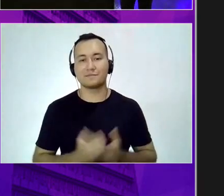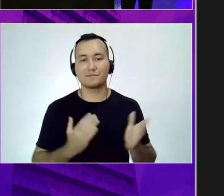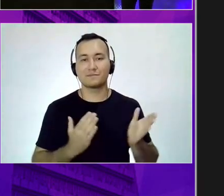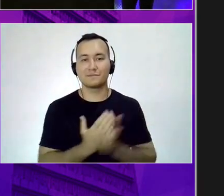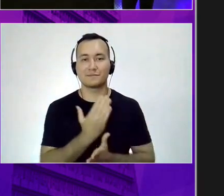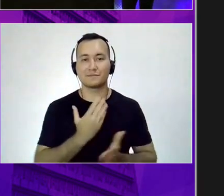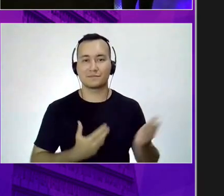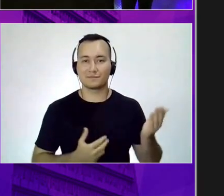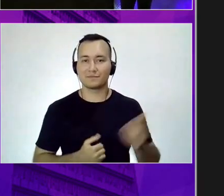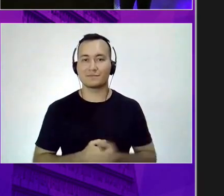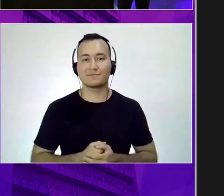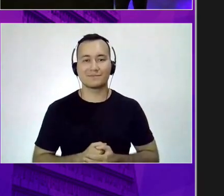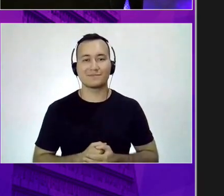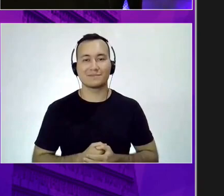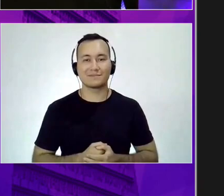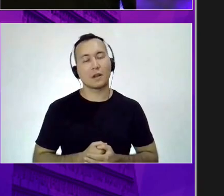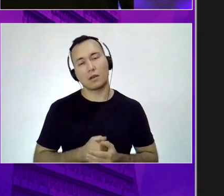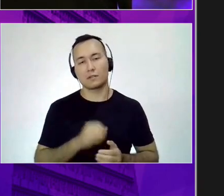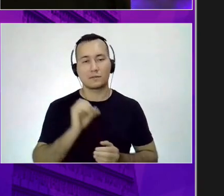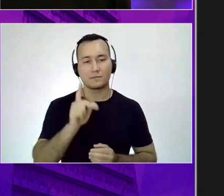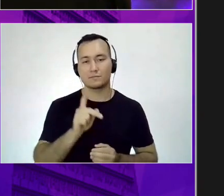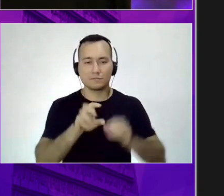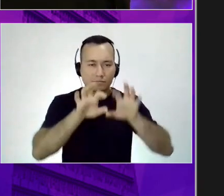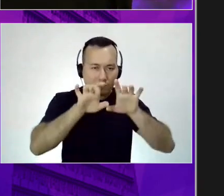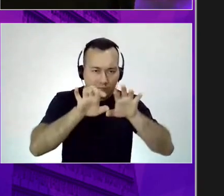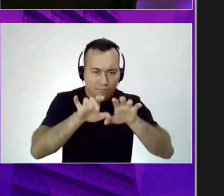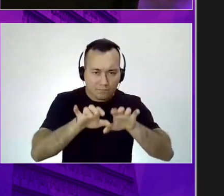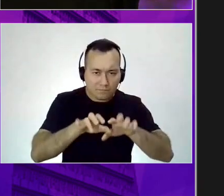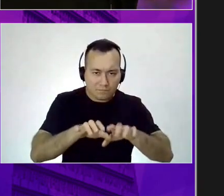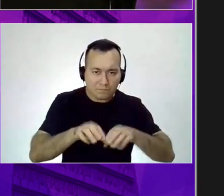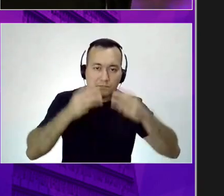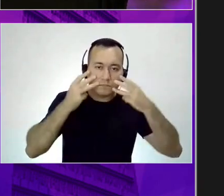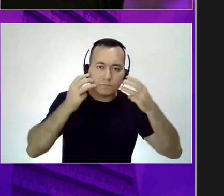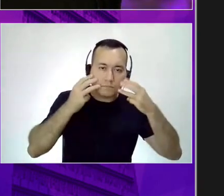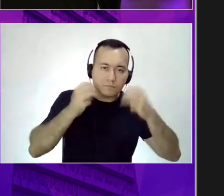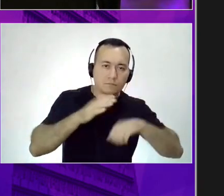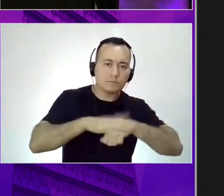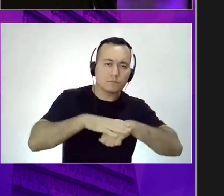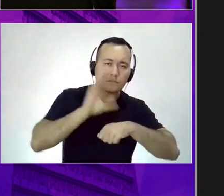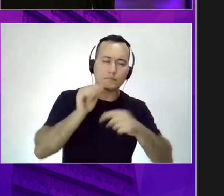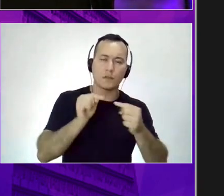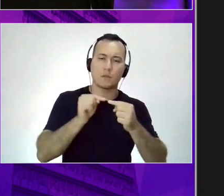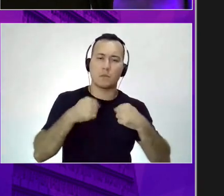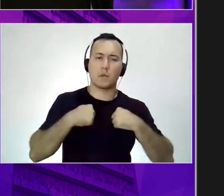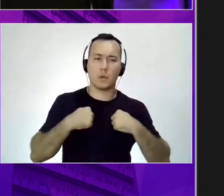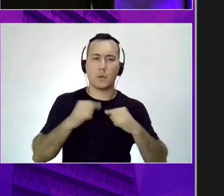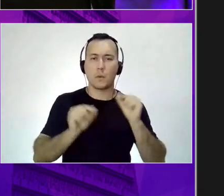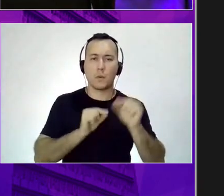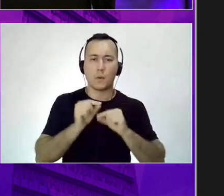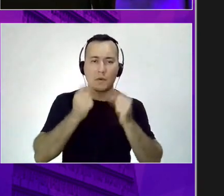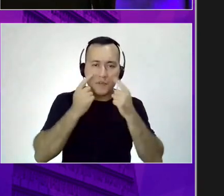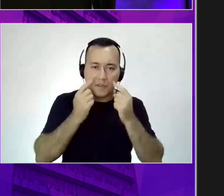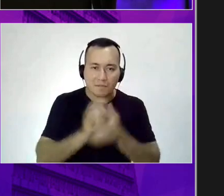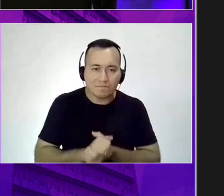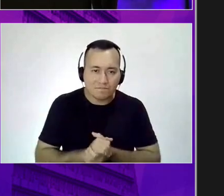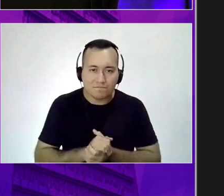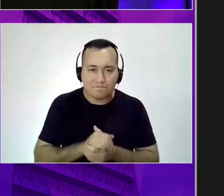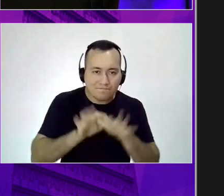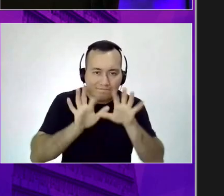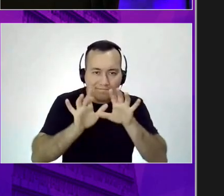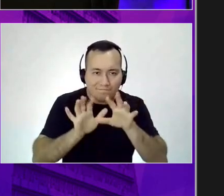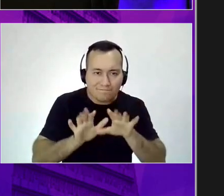que atende ali as minhas características, o que ele recomendou para mim. Né? Então, tem ali, seleciono o